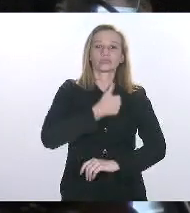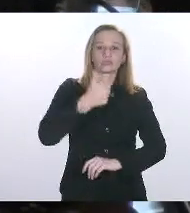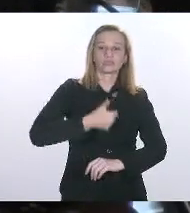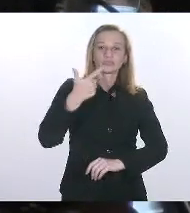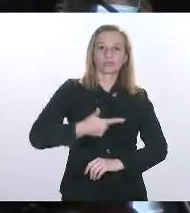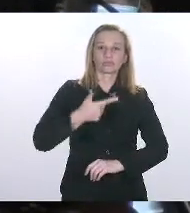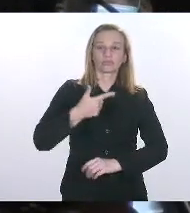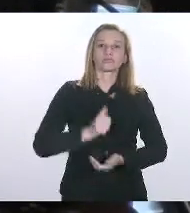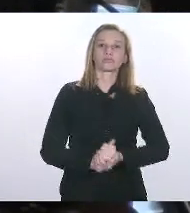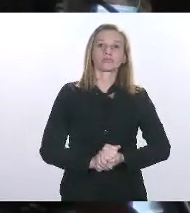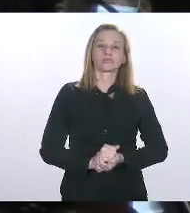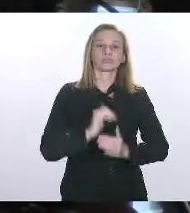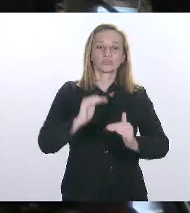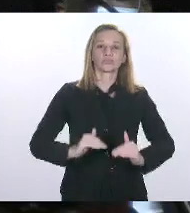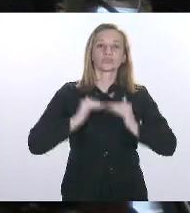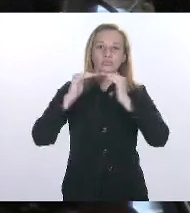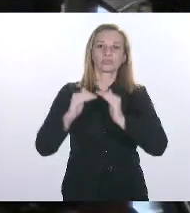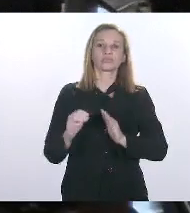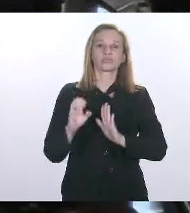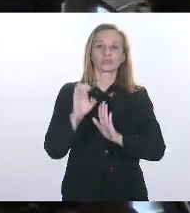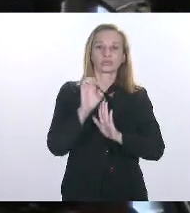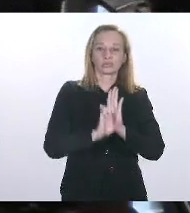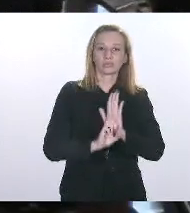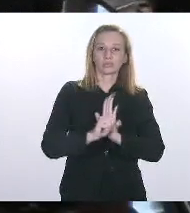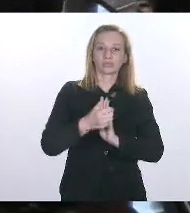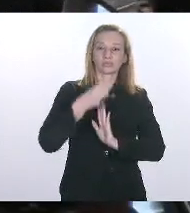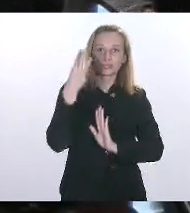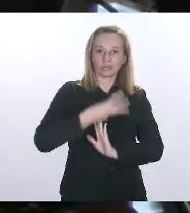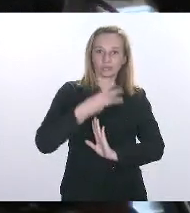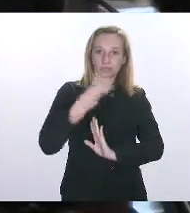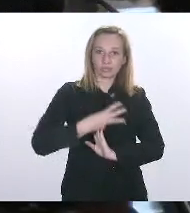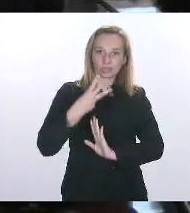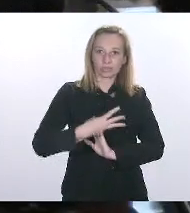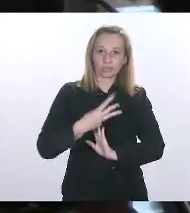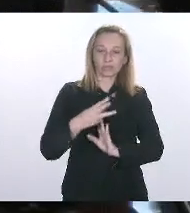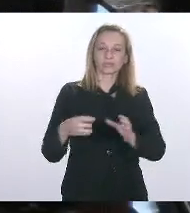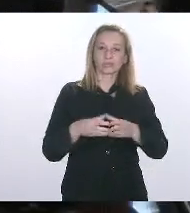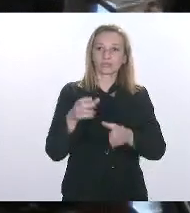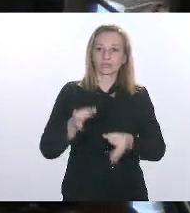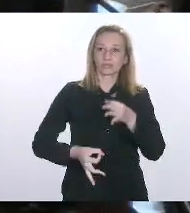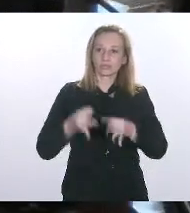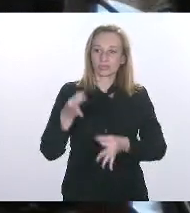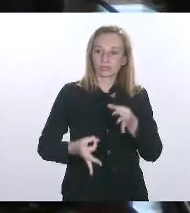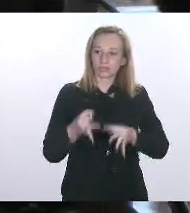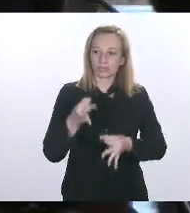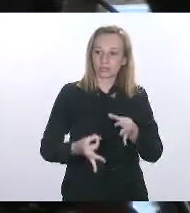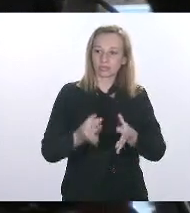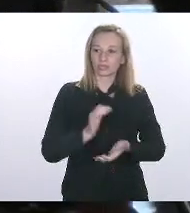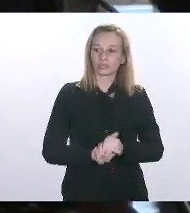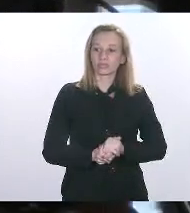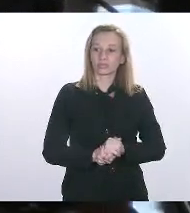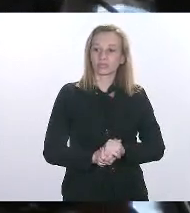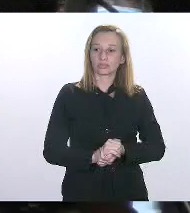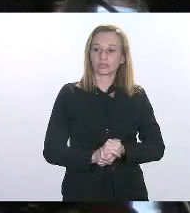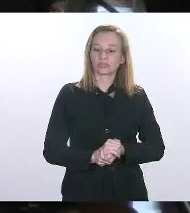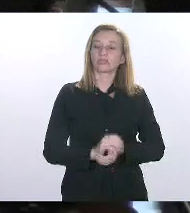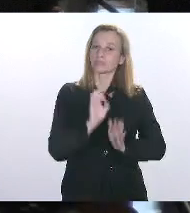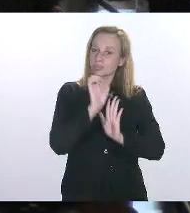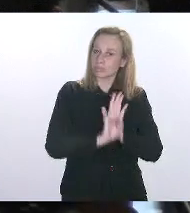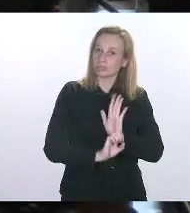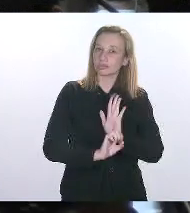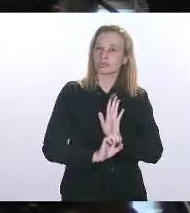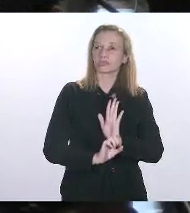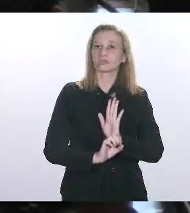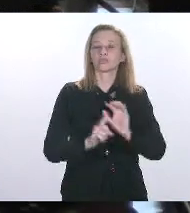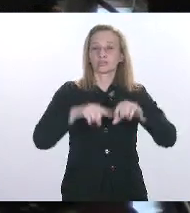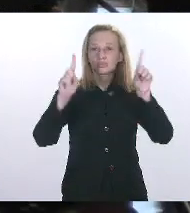Justiça. Com a subemenda número 3 da Comissão de Constituição e Justiça. Com emenda. Servidores